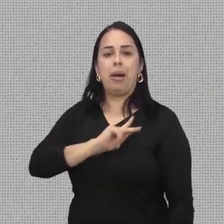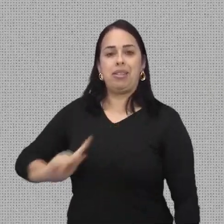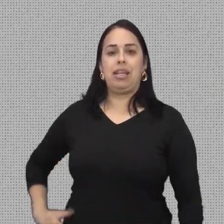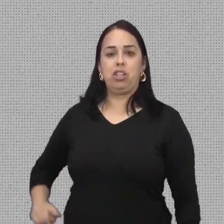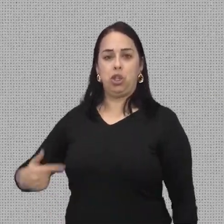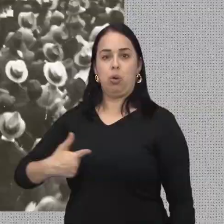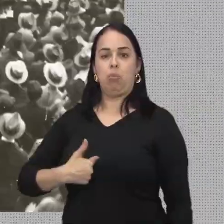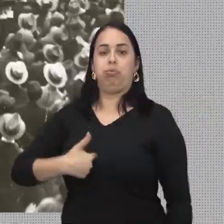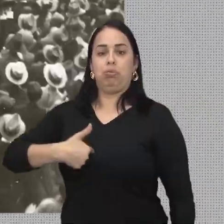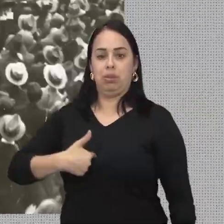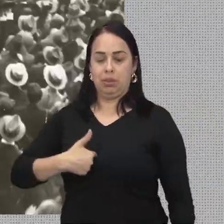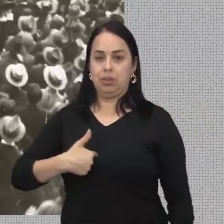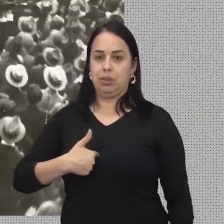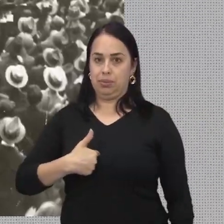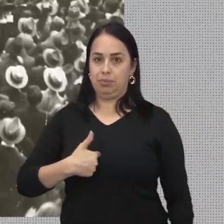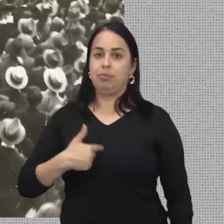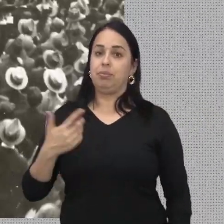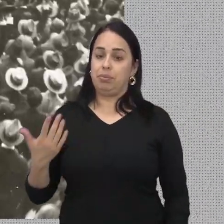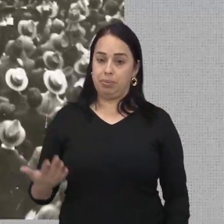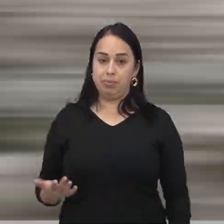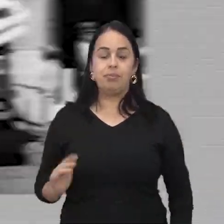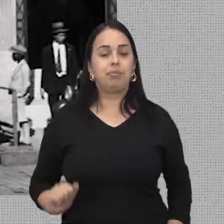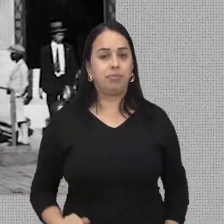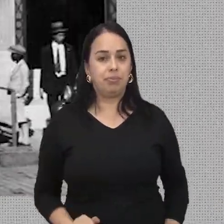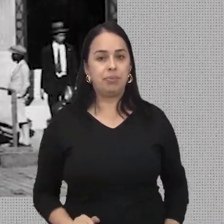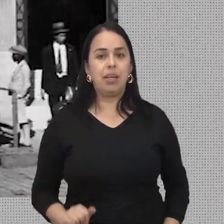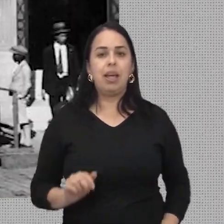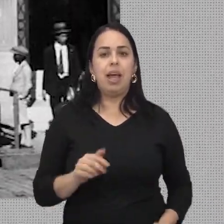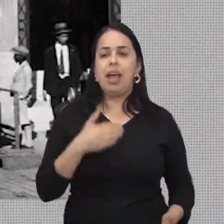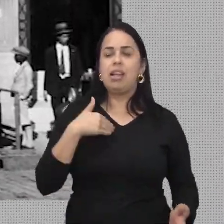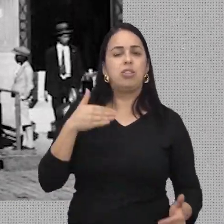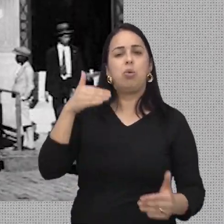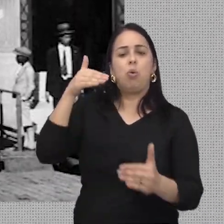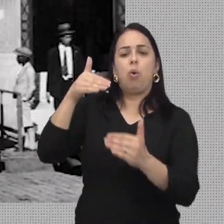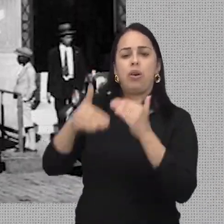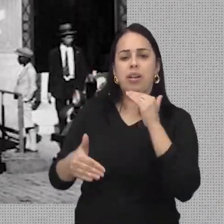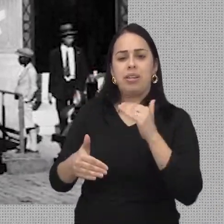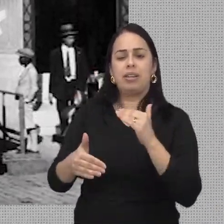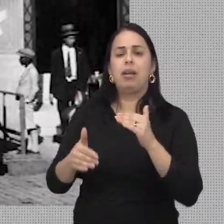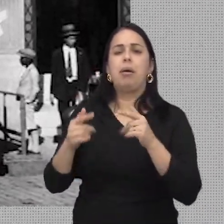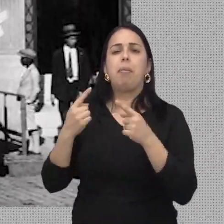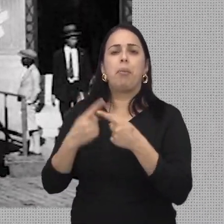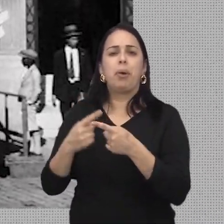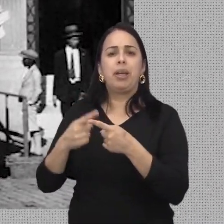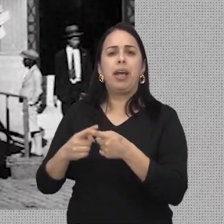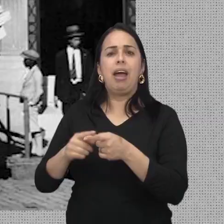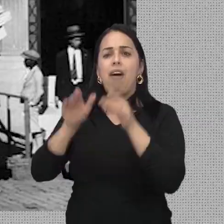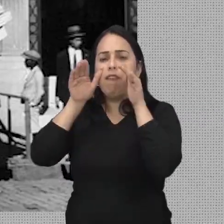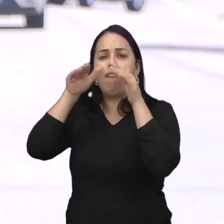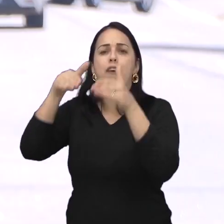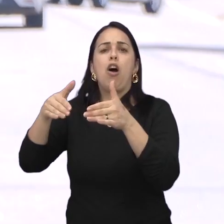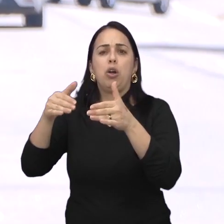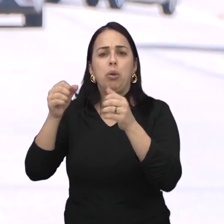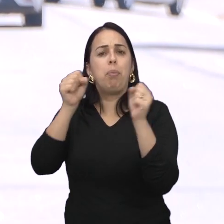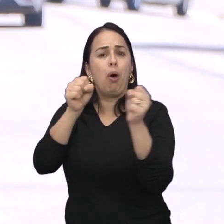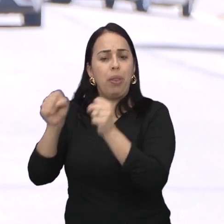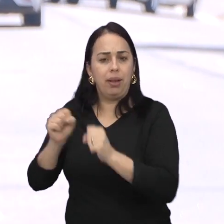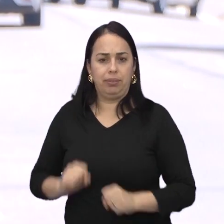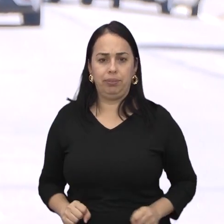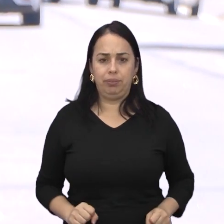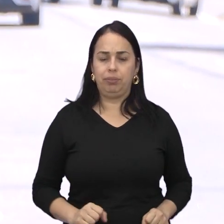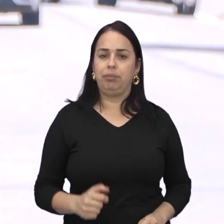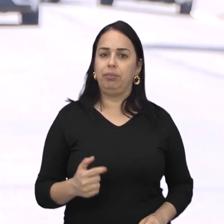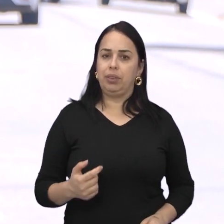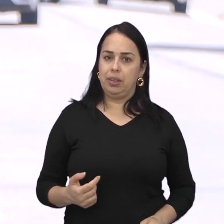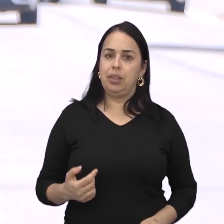à presidência, que aconteceu 2 anos antes. Era uma resposta do Estado à centralização de poder. Euclides Miragaia